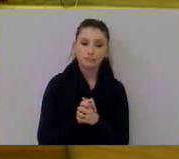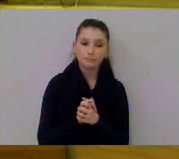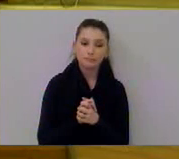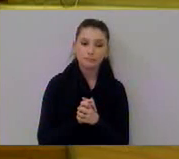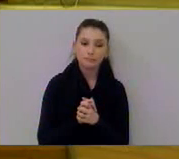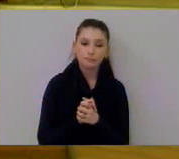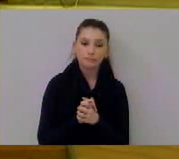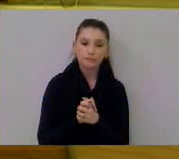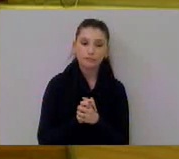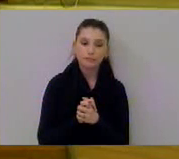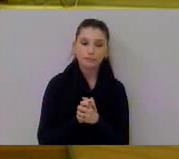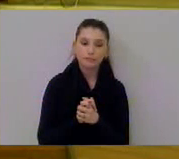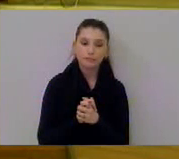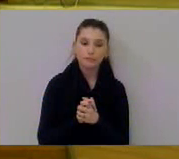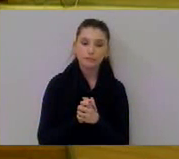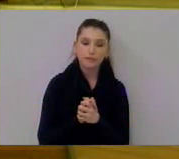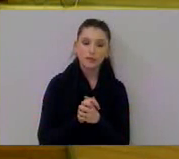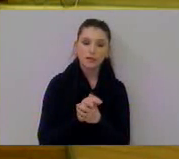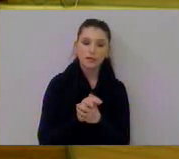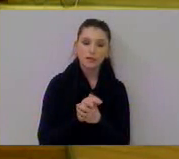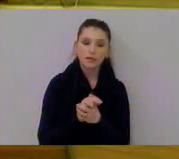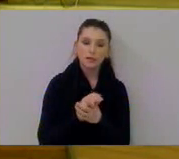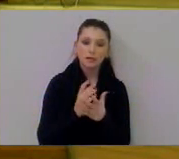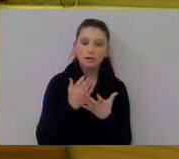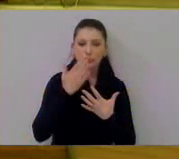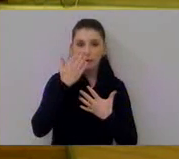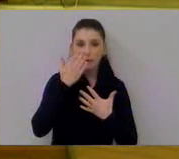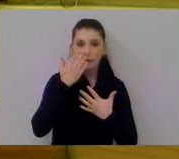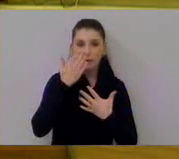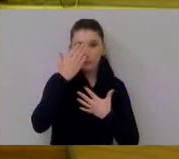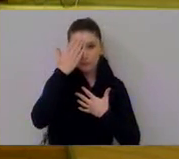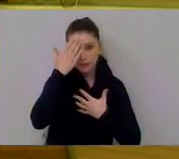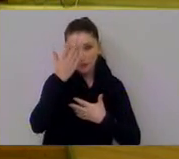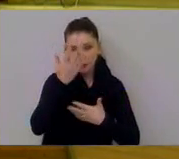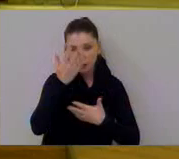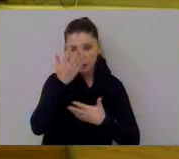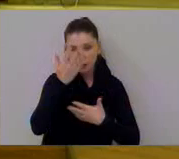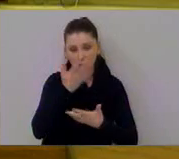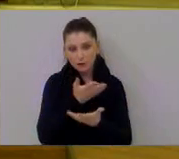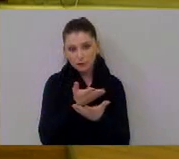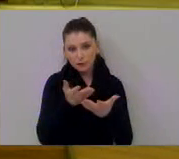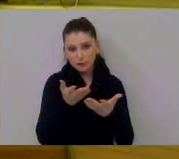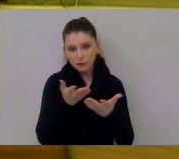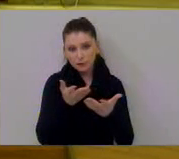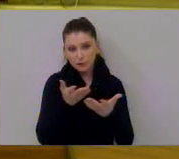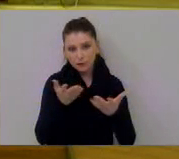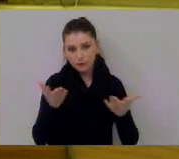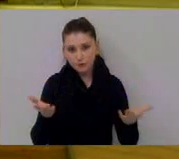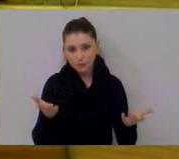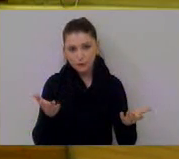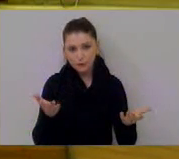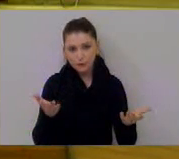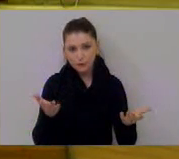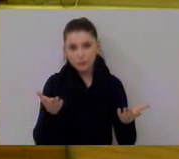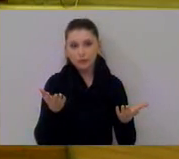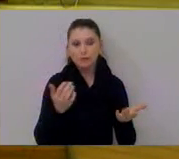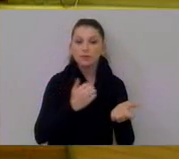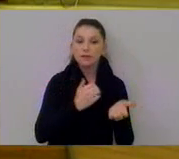Então, muito obrigado. E mais uma vez eu concordo. Secretaria de Obras